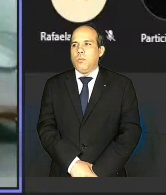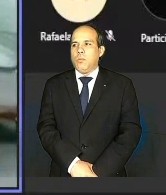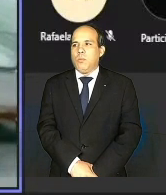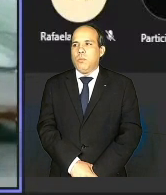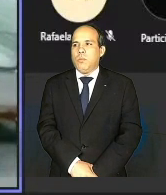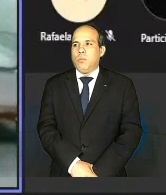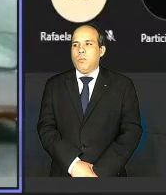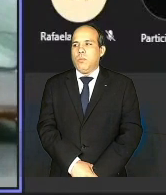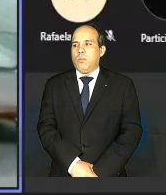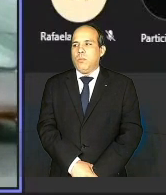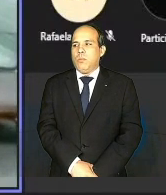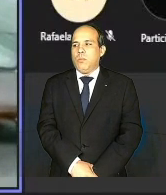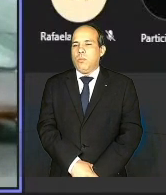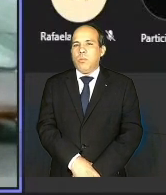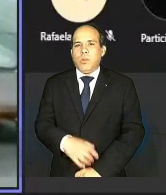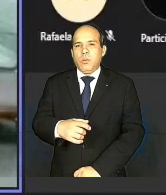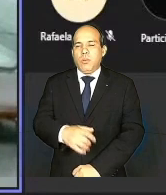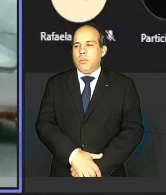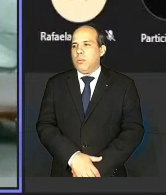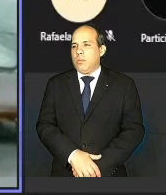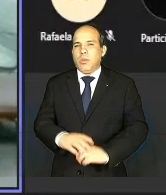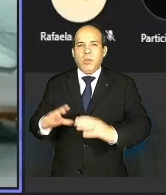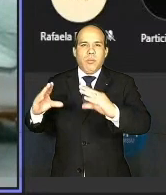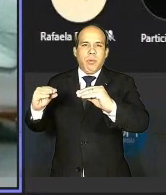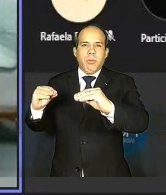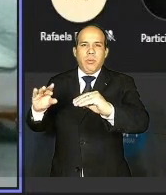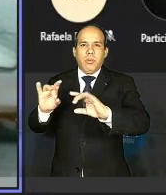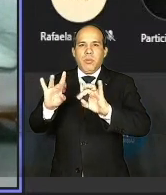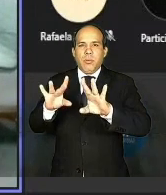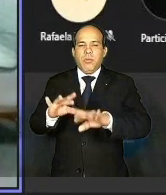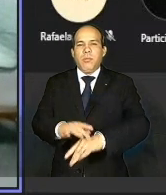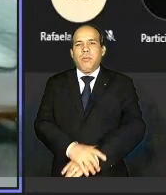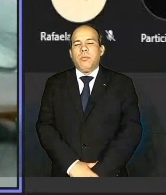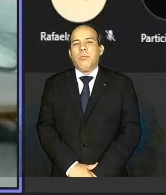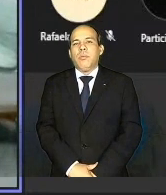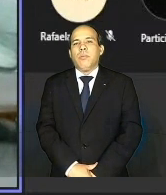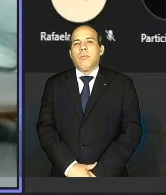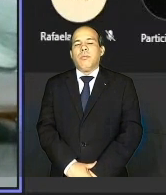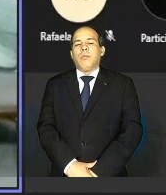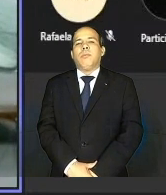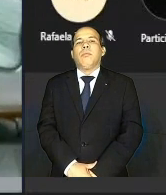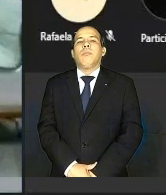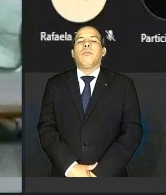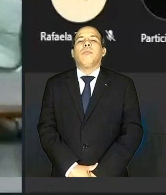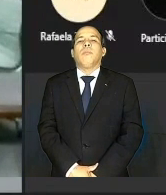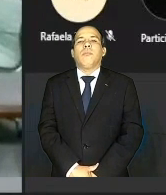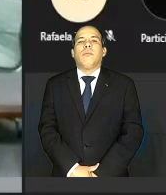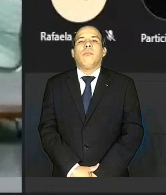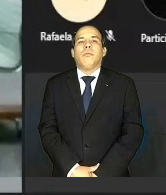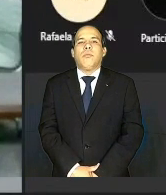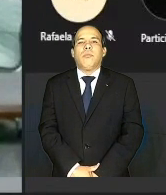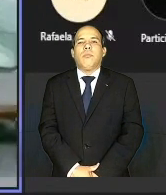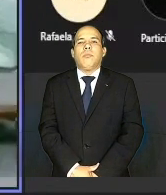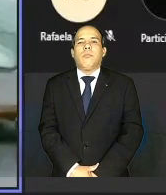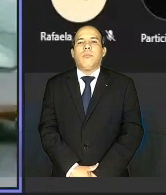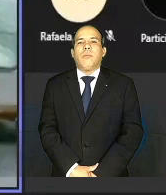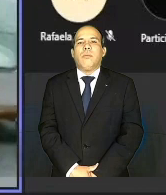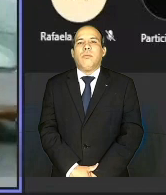Achei que fosse só uma. Oportuno. Pensei que fosse só uma. Eu também.